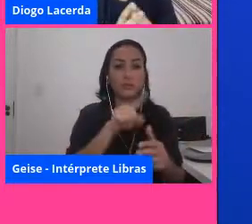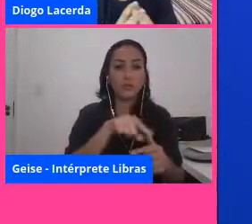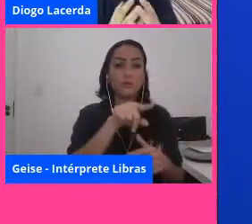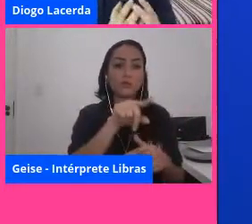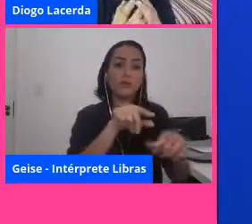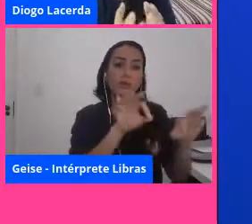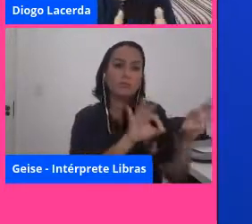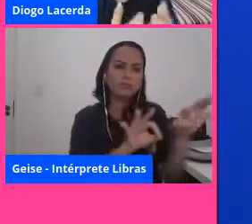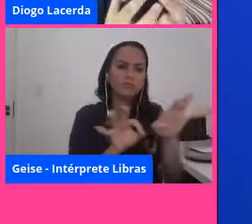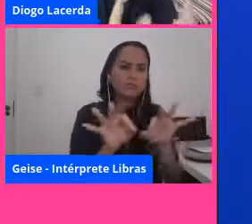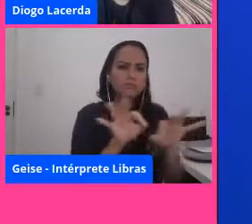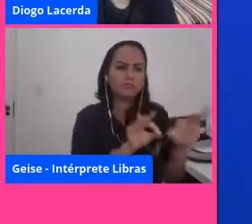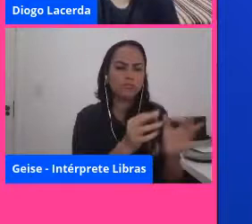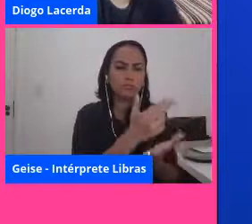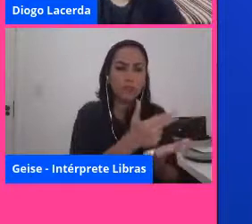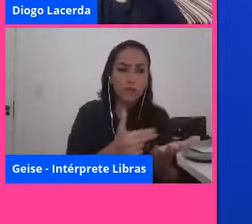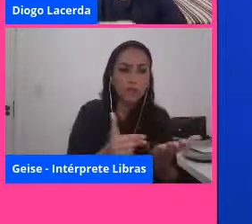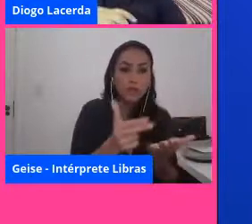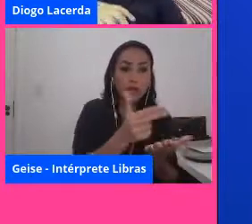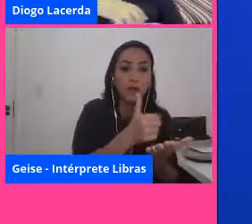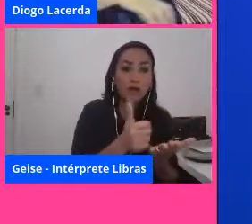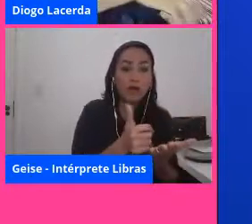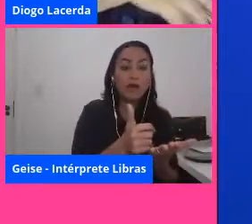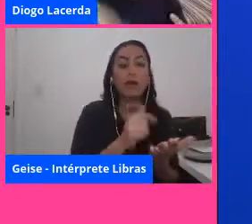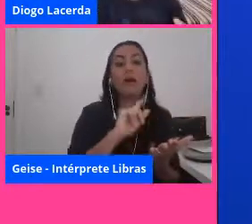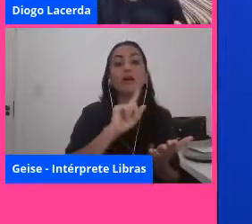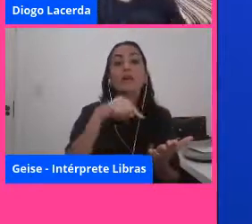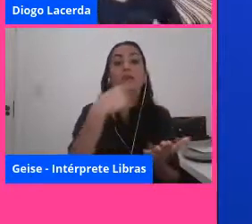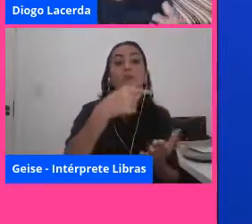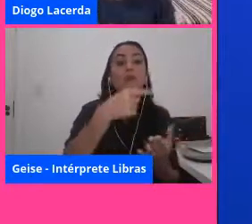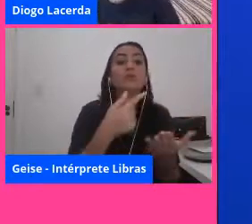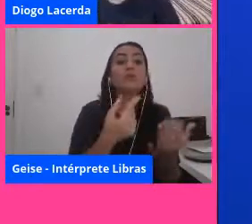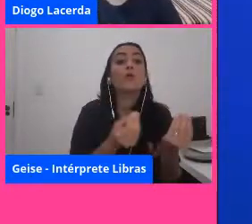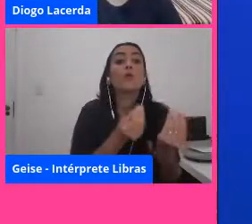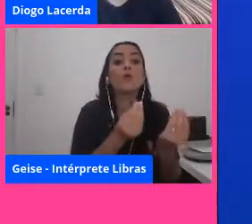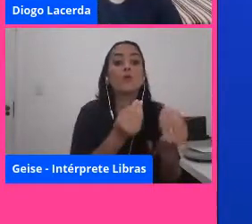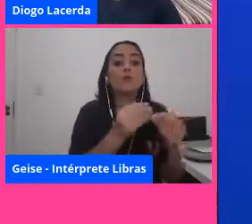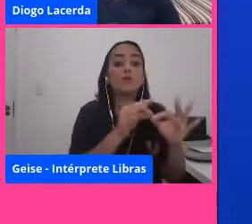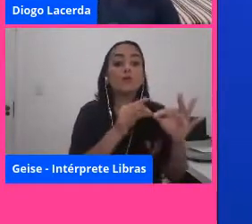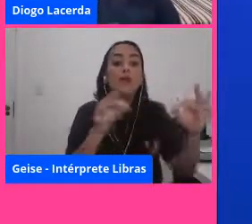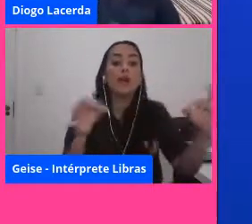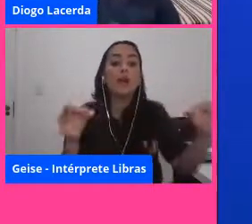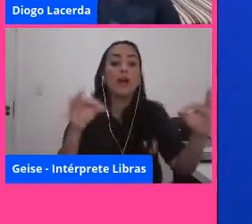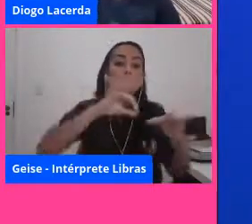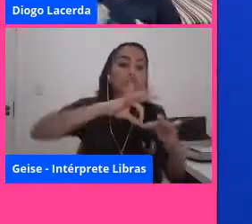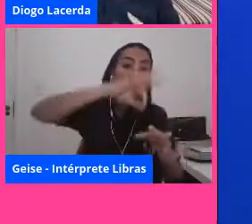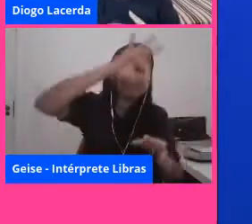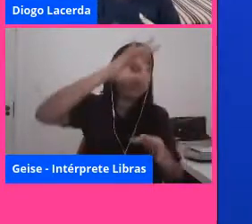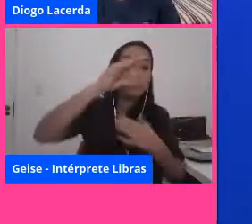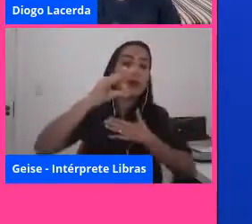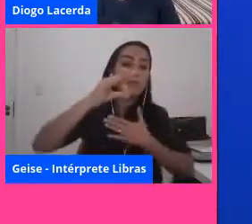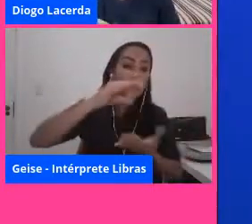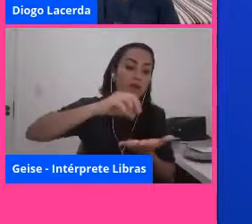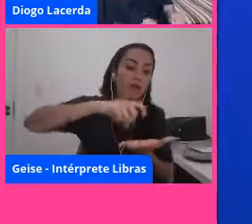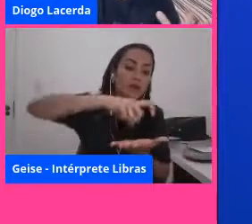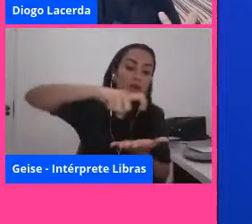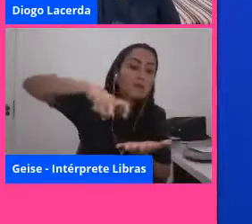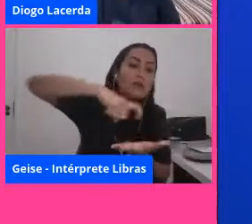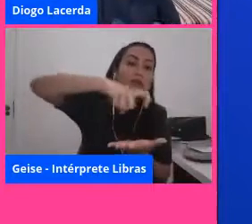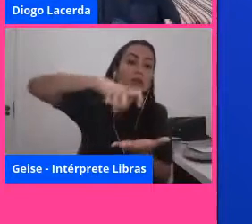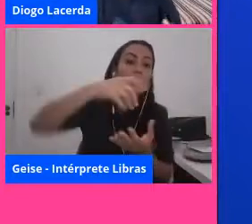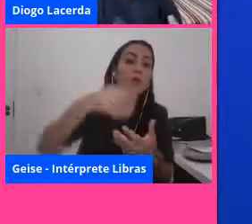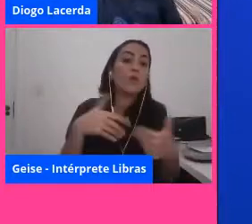peça. Nessa peça, quando desenhada, você tem que saber qual o tamanho da tua impressora, qual a altura de camada, tem que saber